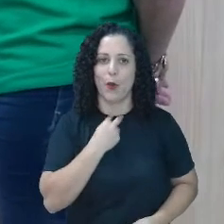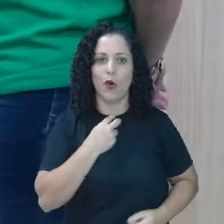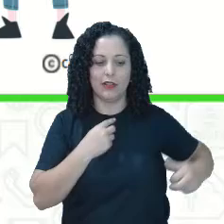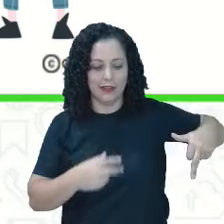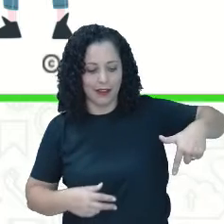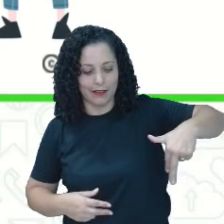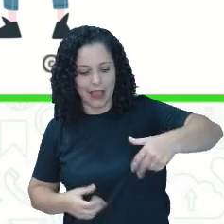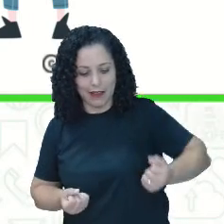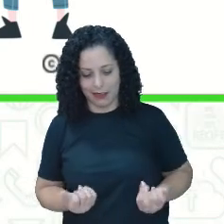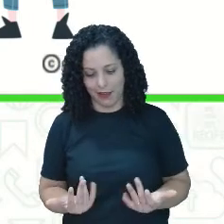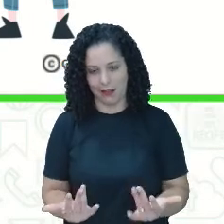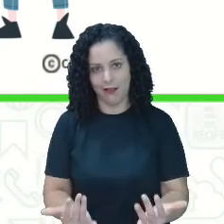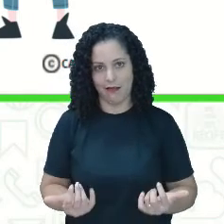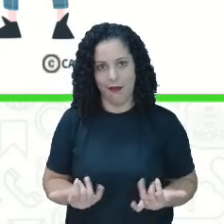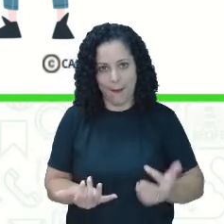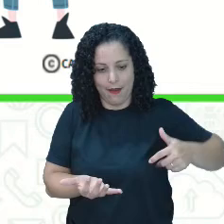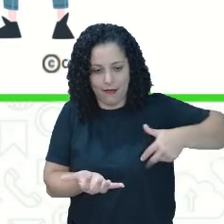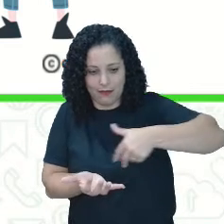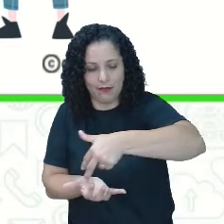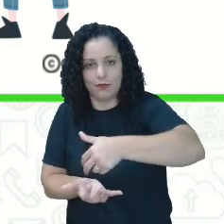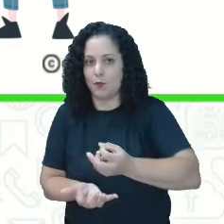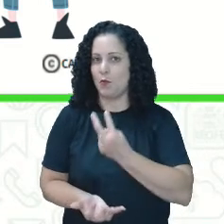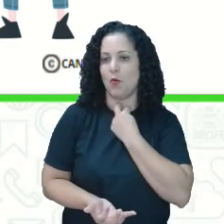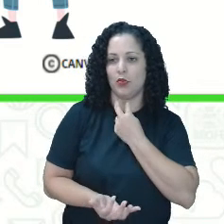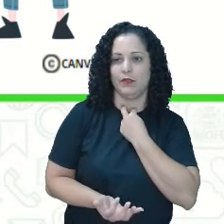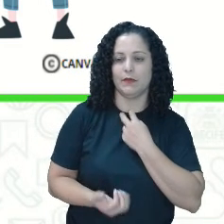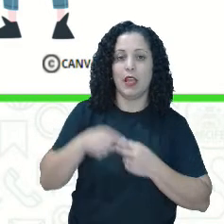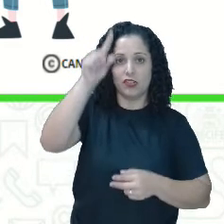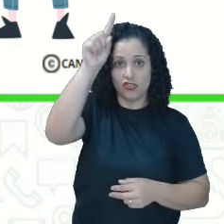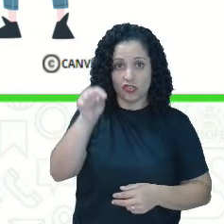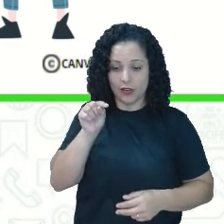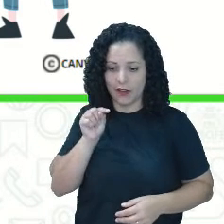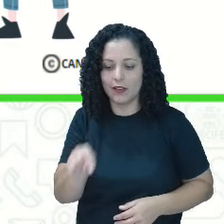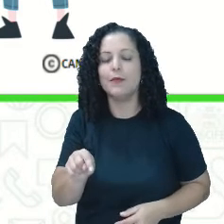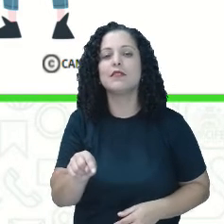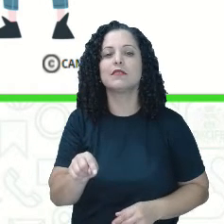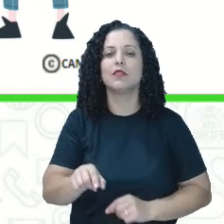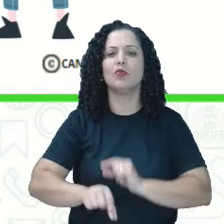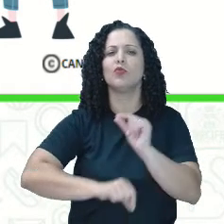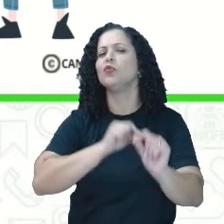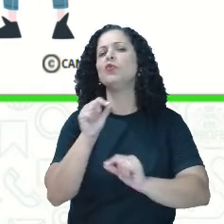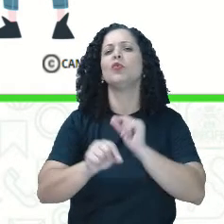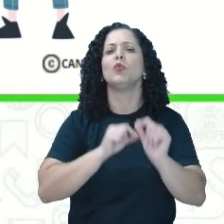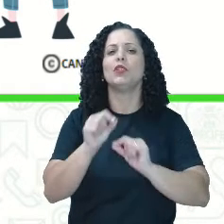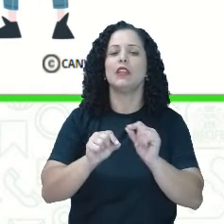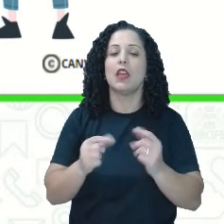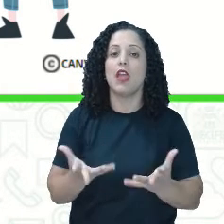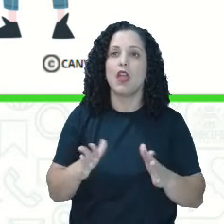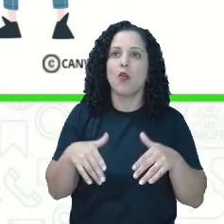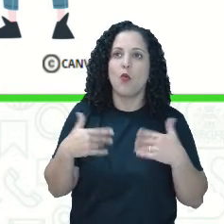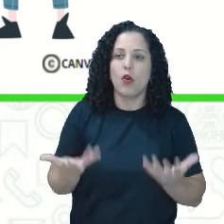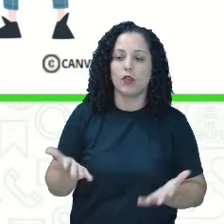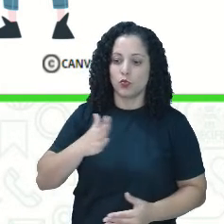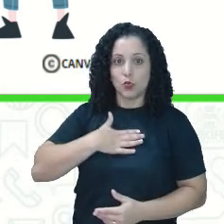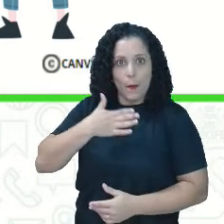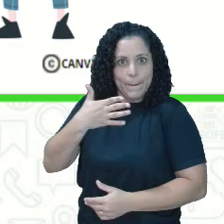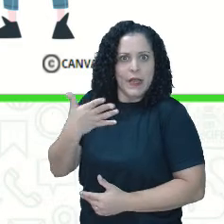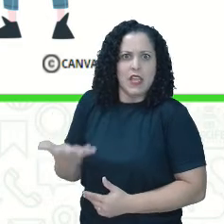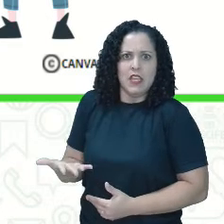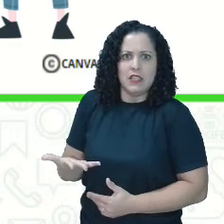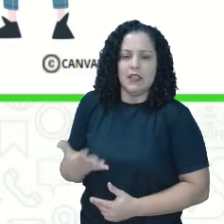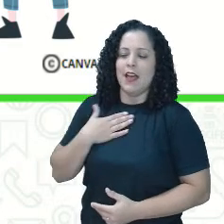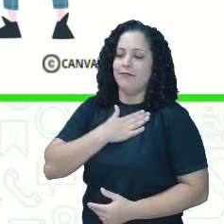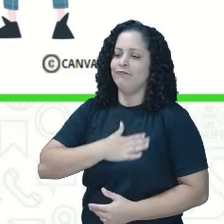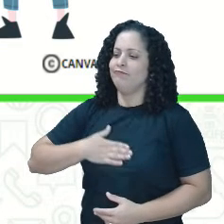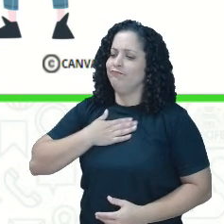Exclamação. O ponto de exclamação é utilizado para exclamar, assim colocando em frases que denotam sentimentos como surpresa,